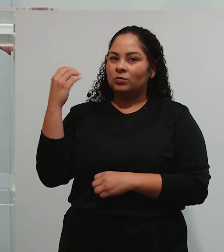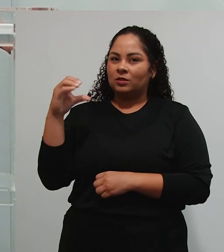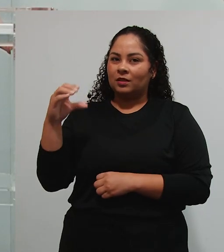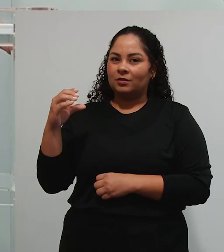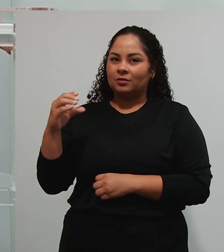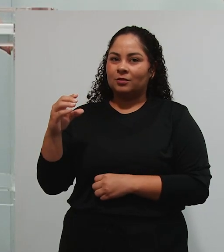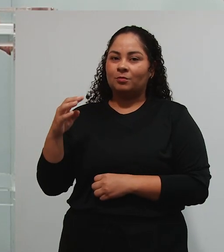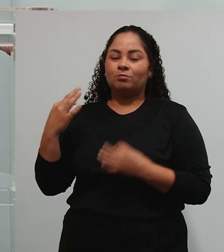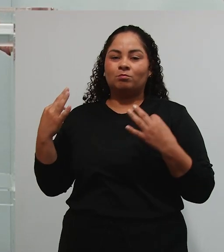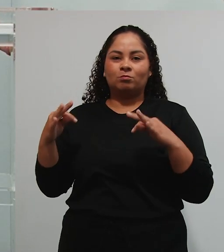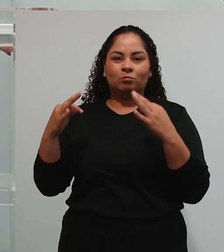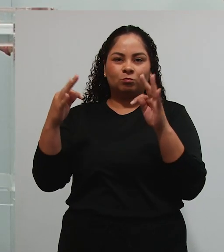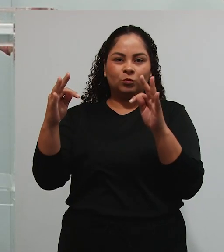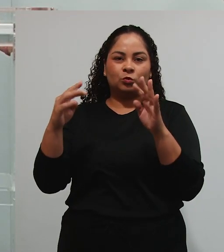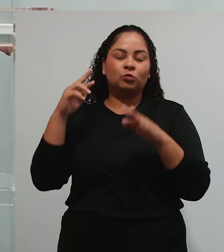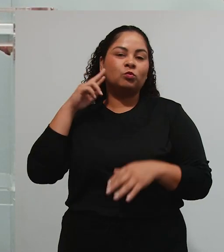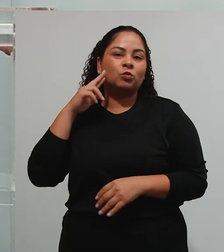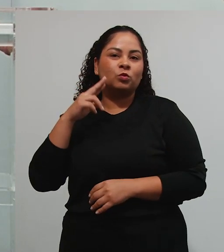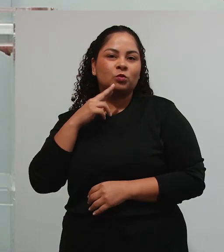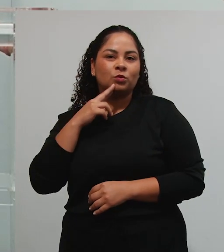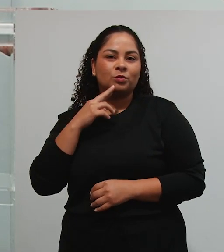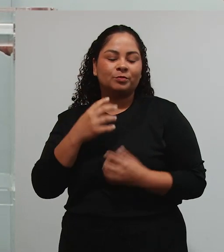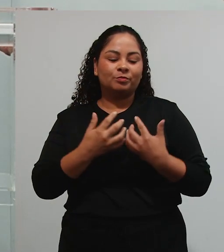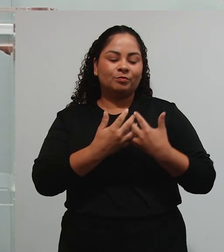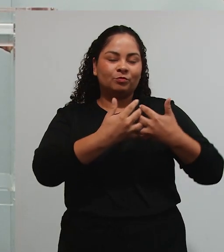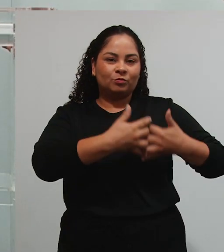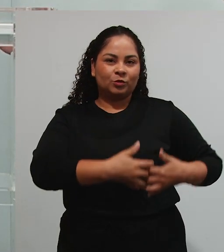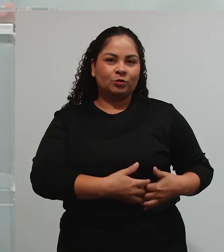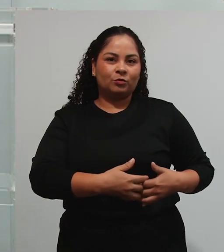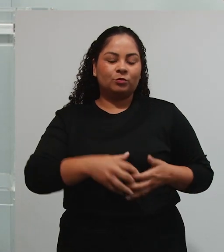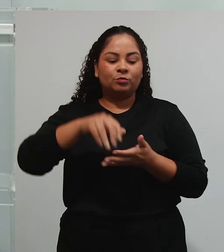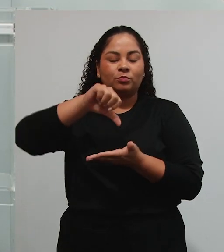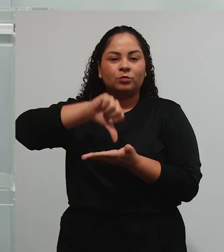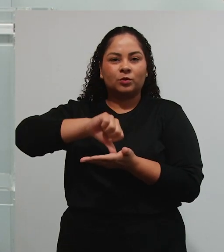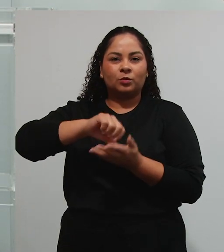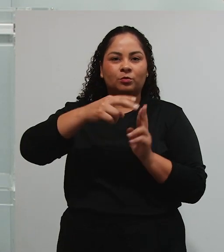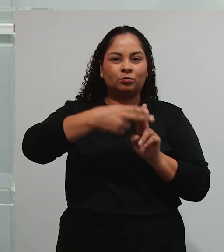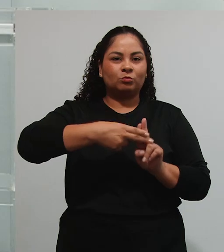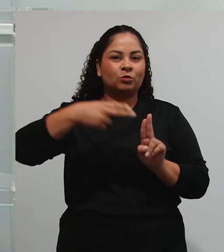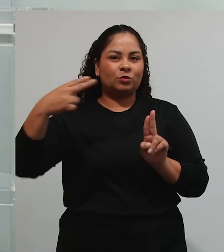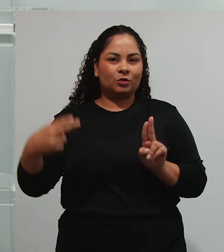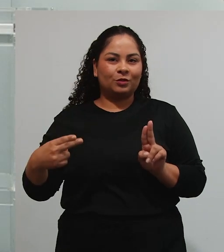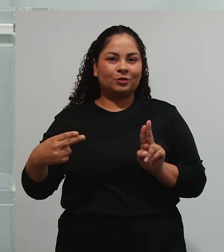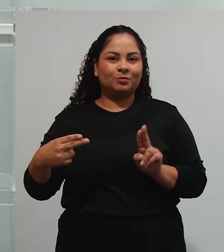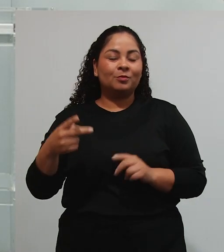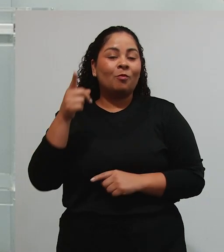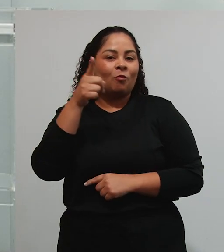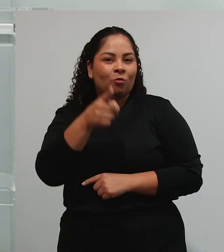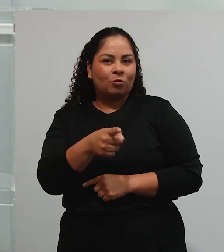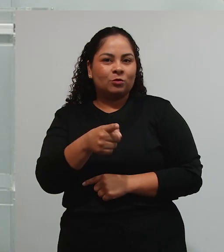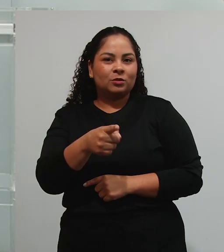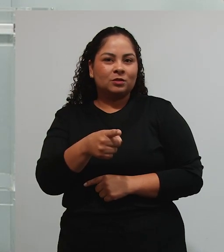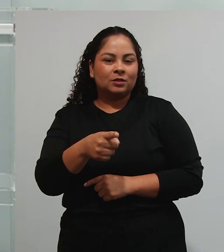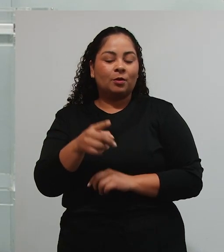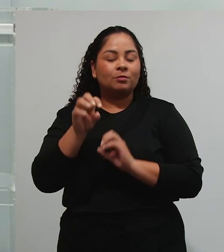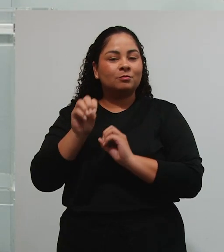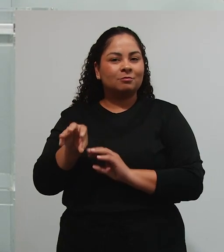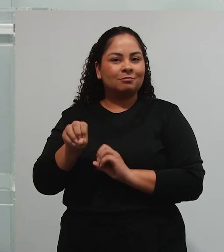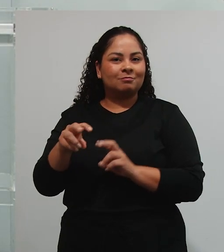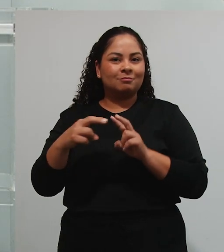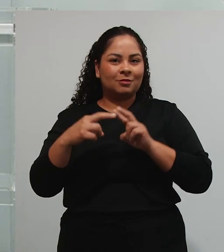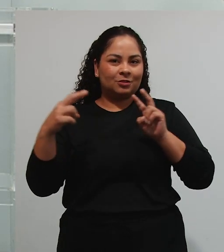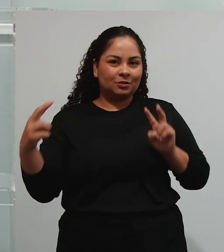o IFRO Campus Porto Velho, Zona Norte. Você está na Educação à Distância e euzinha lindíssima sou